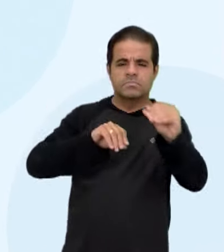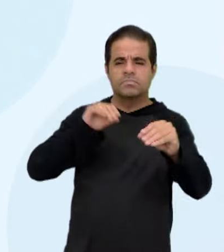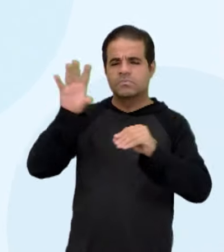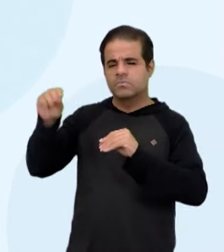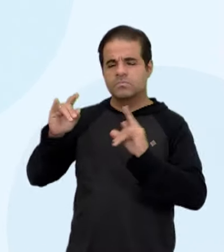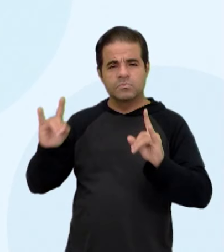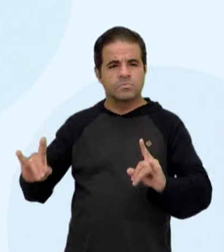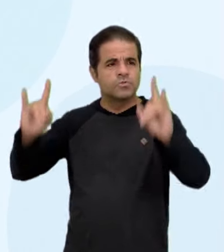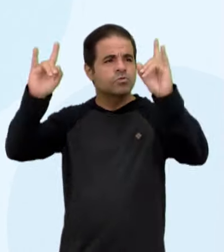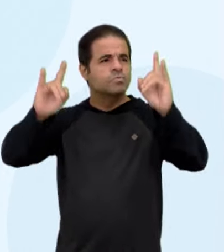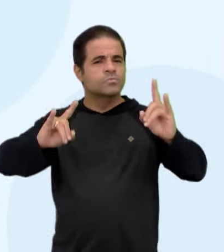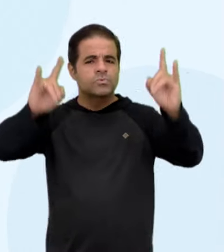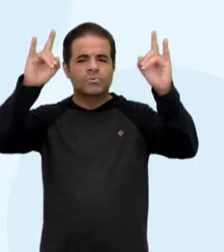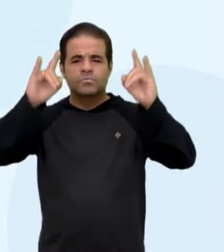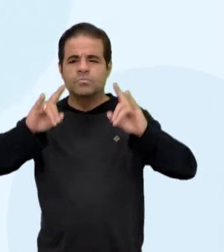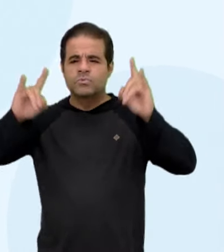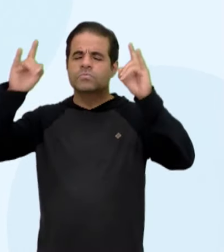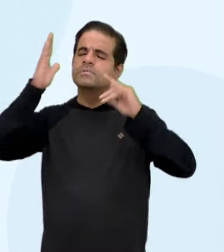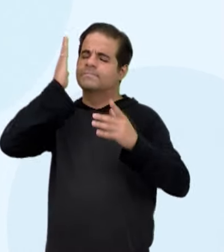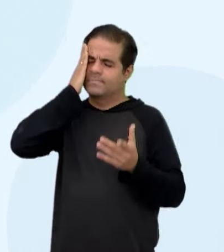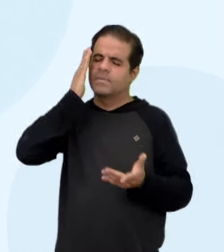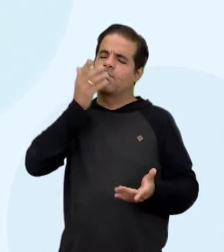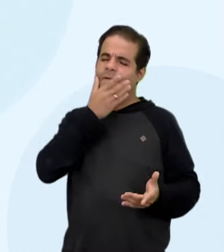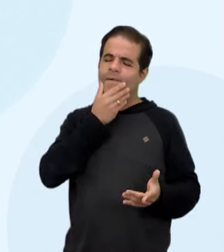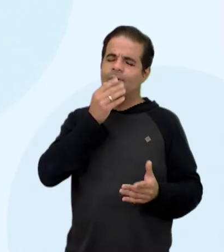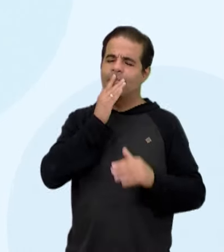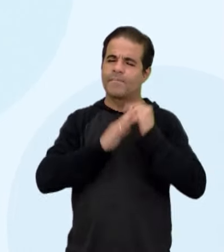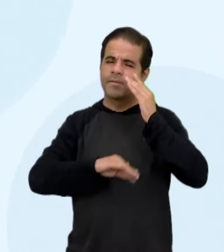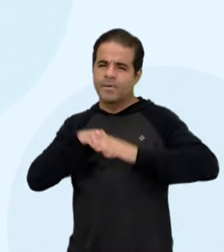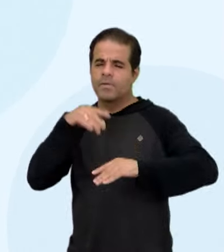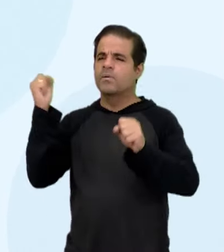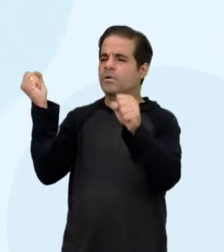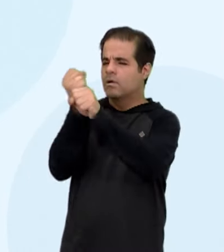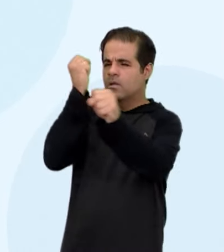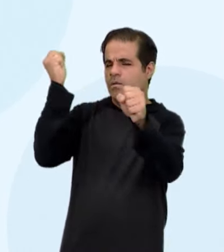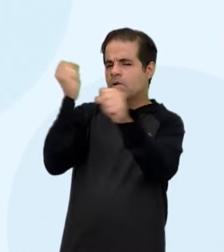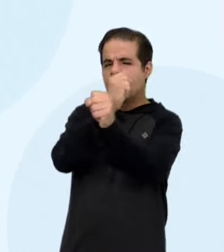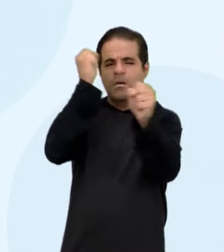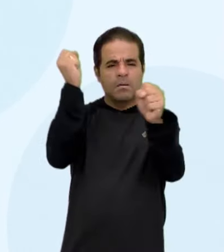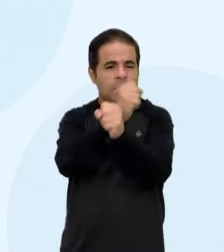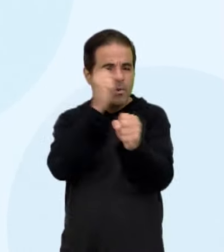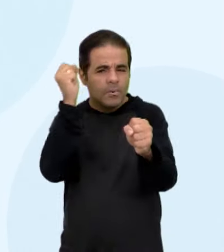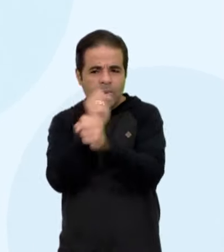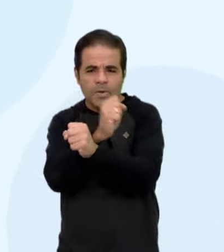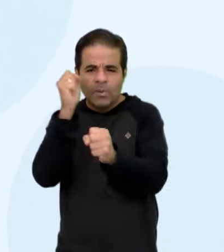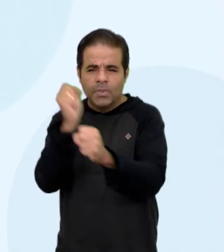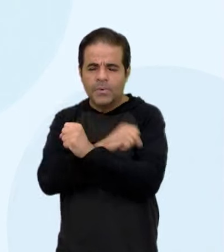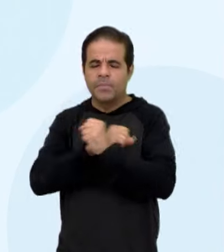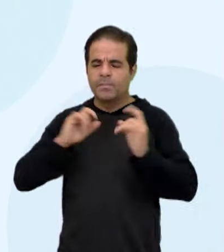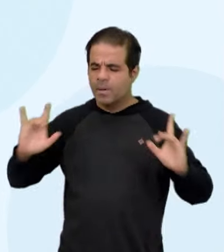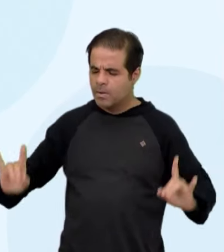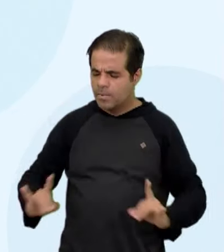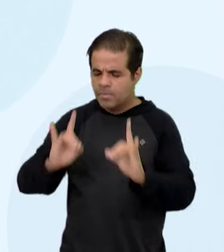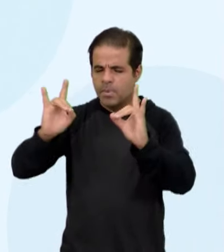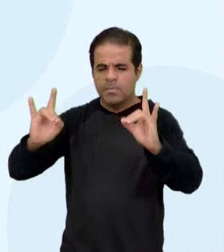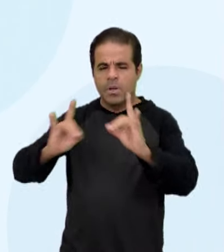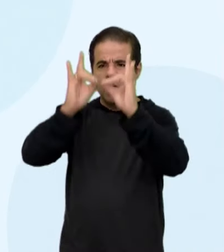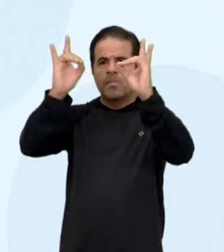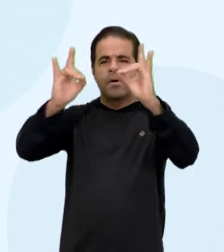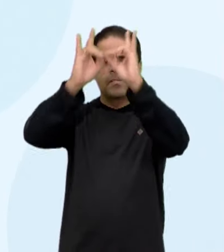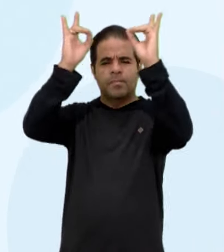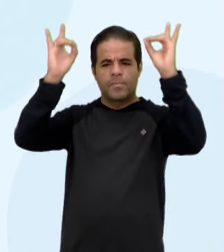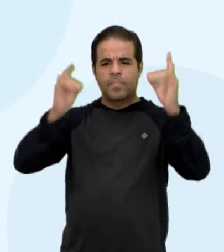esses pregos ali e a gente sabe que foi os seres humanos que criaram. Beleza. E agora